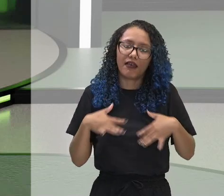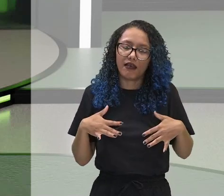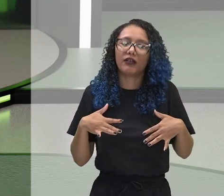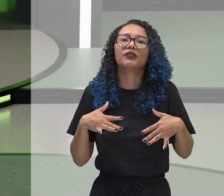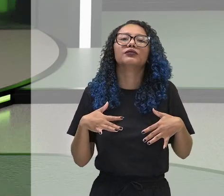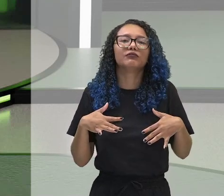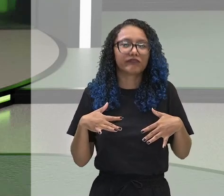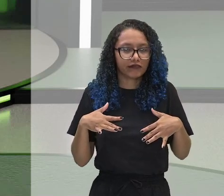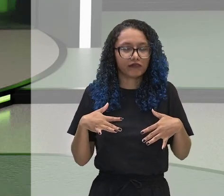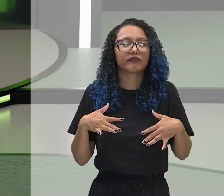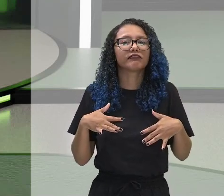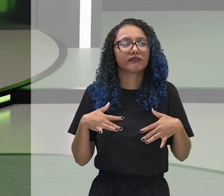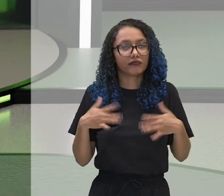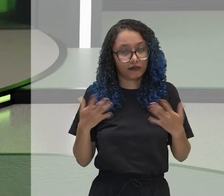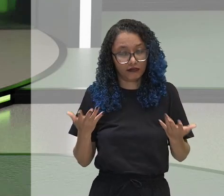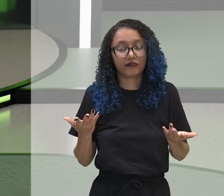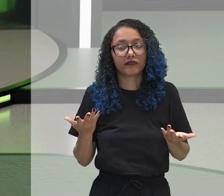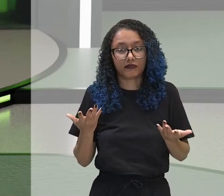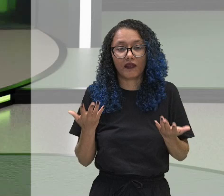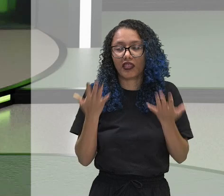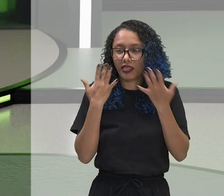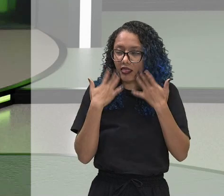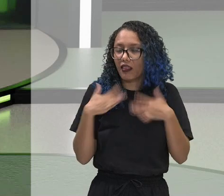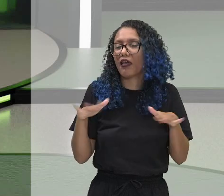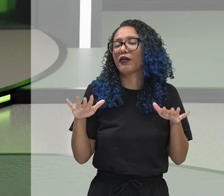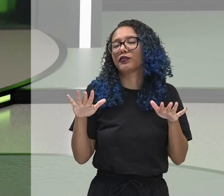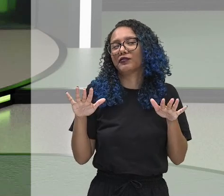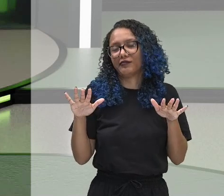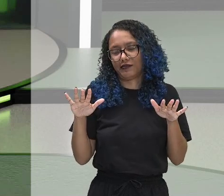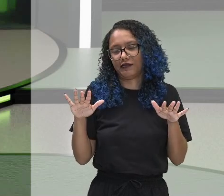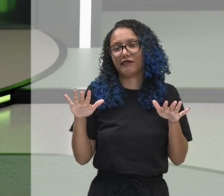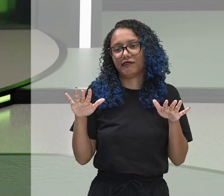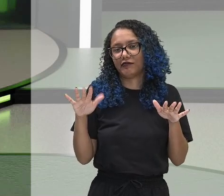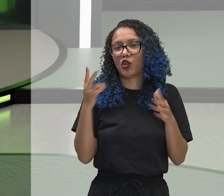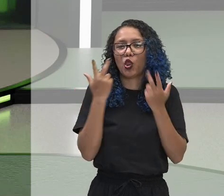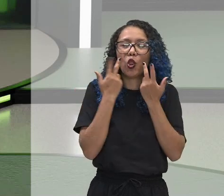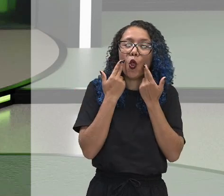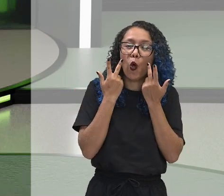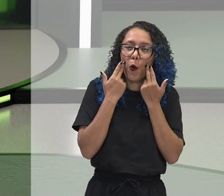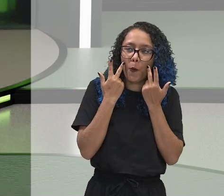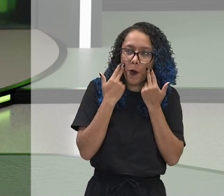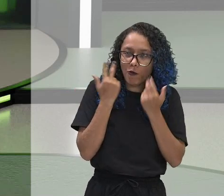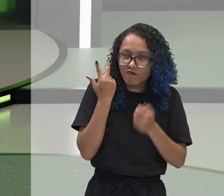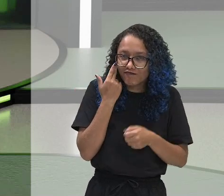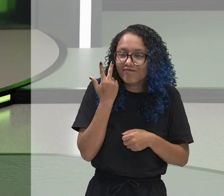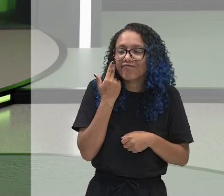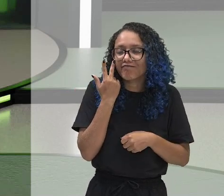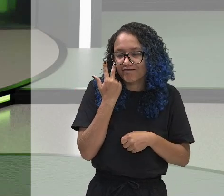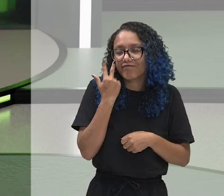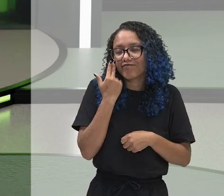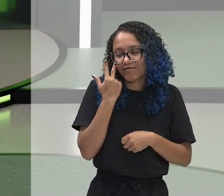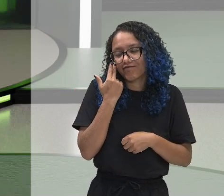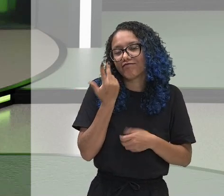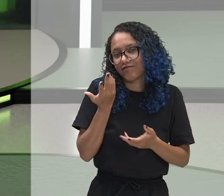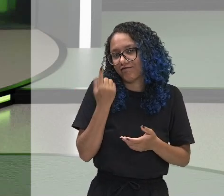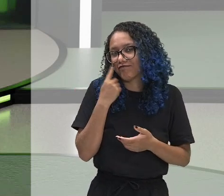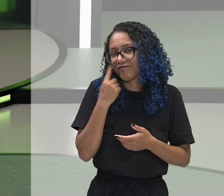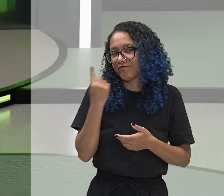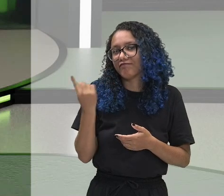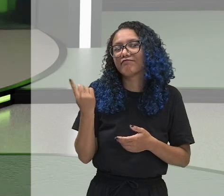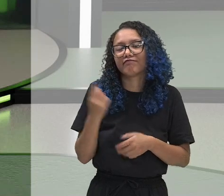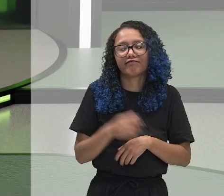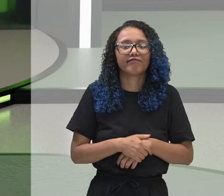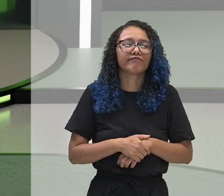é o natural, isso é o normal. Vamos quebrar aqui o tabu na nossa conversa, falando um pouquinho sobre o aparelho. Por isso que eu disse